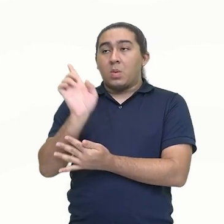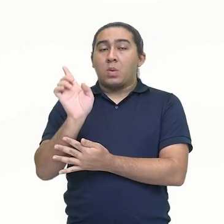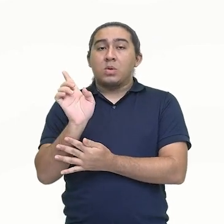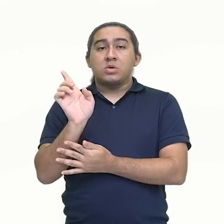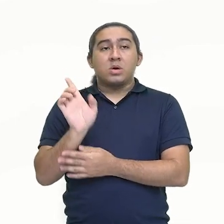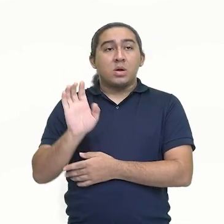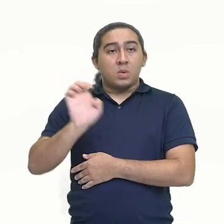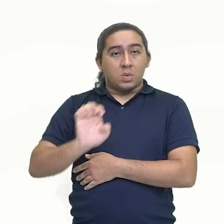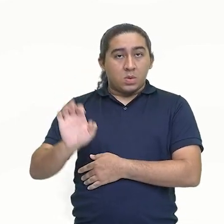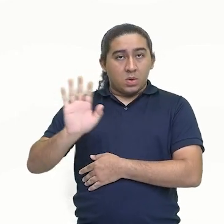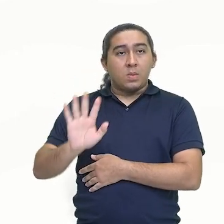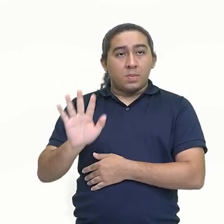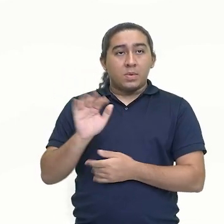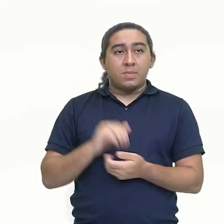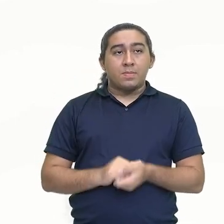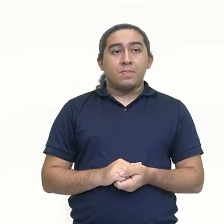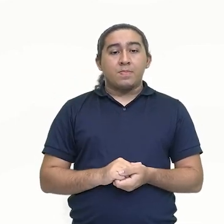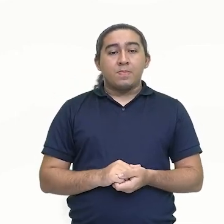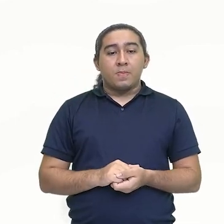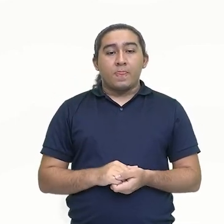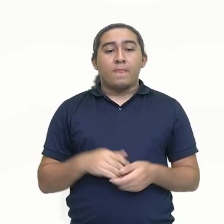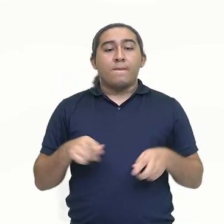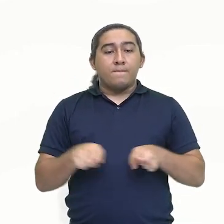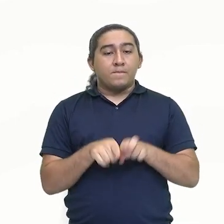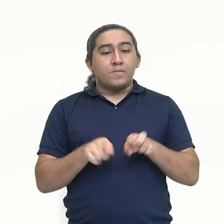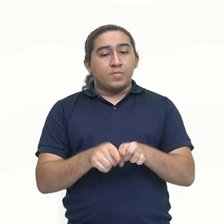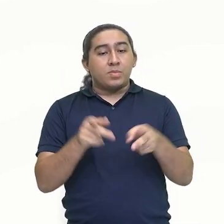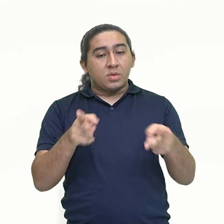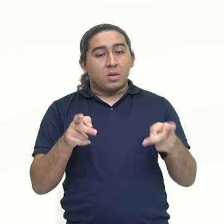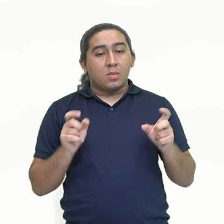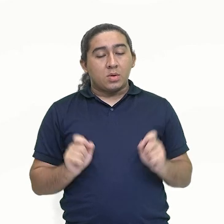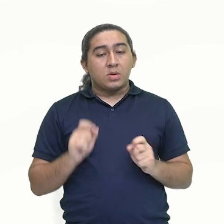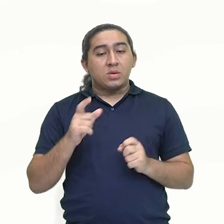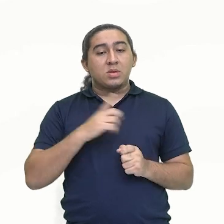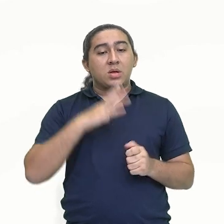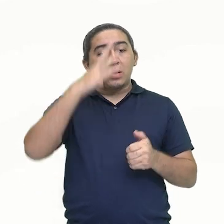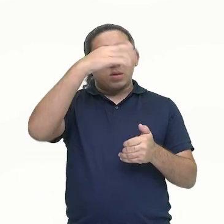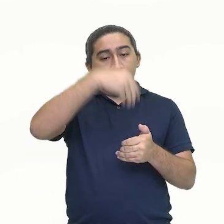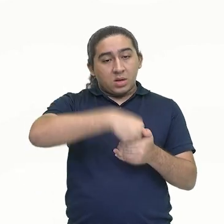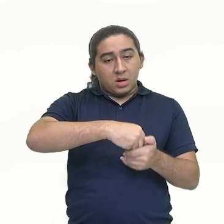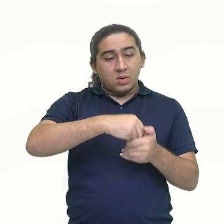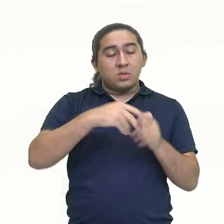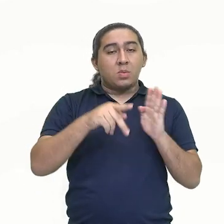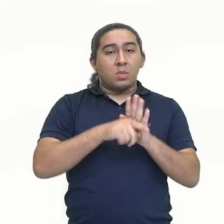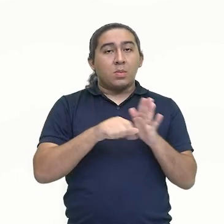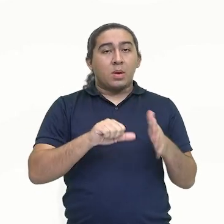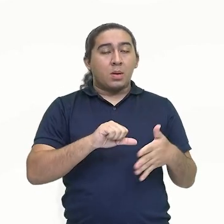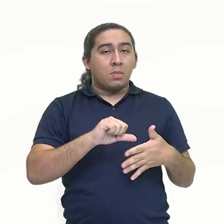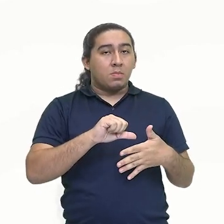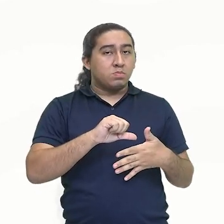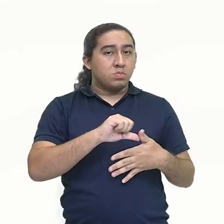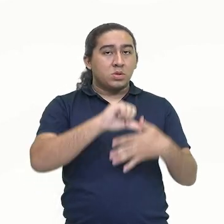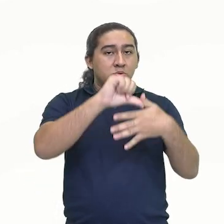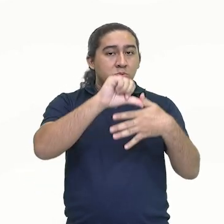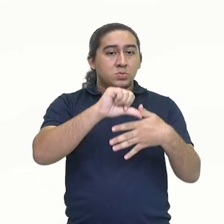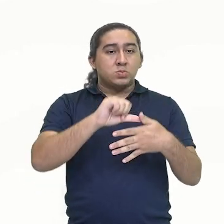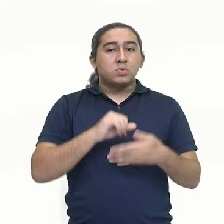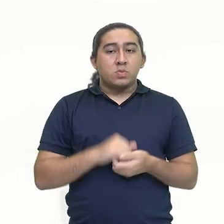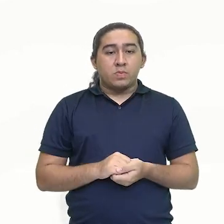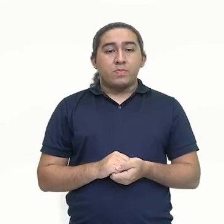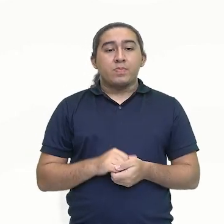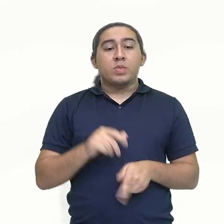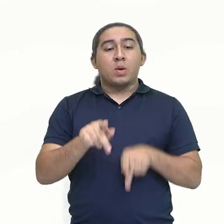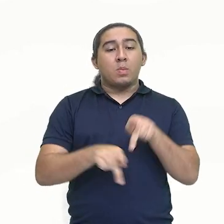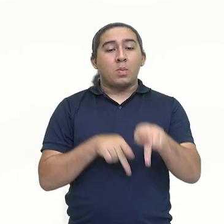à Europa, né? E aí a gente observa fluxo migratório interno na América do Sul, né? A população